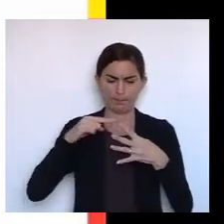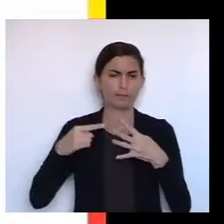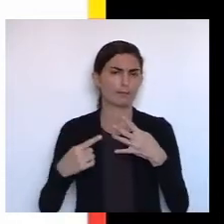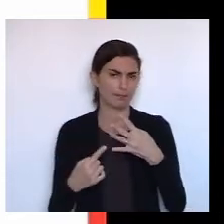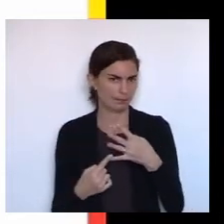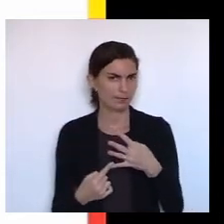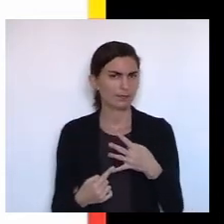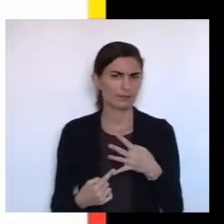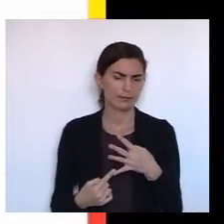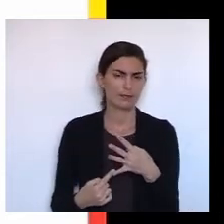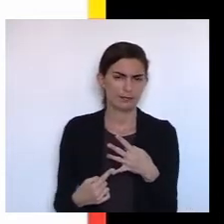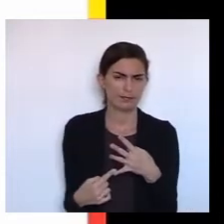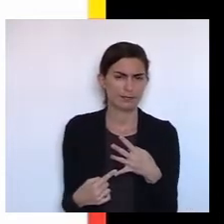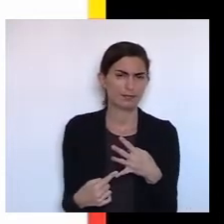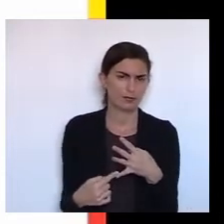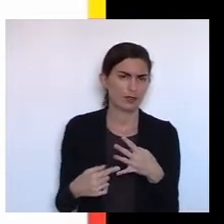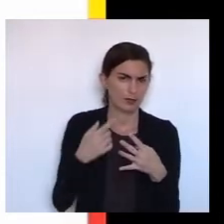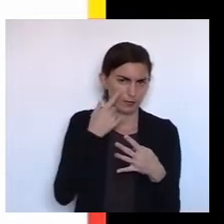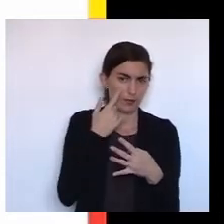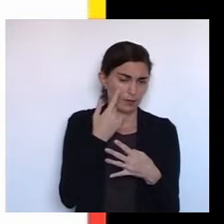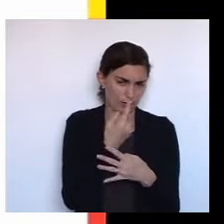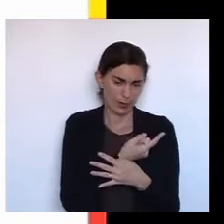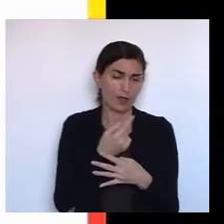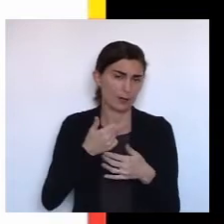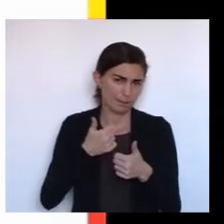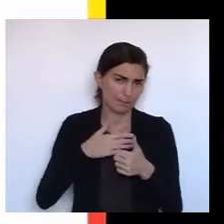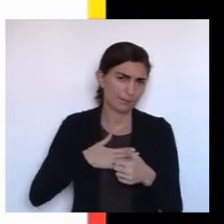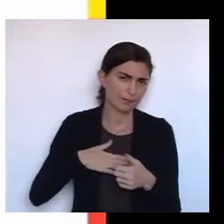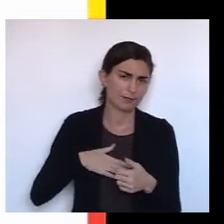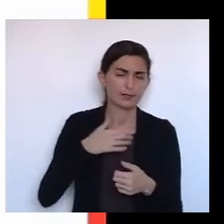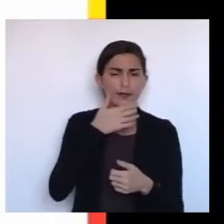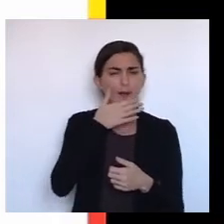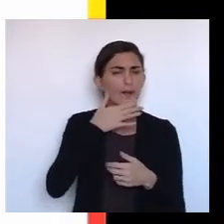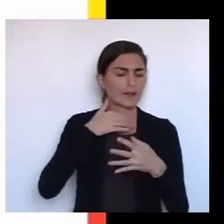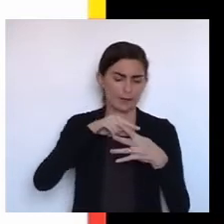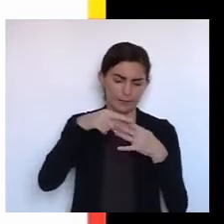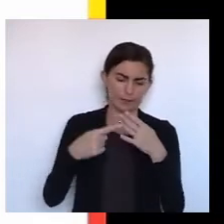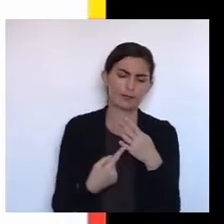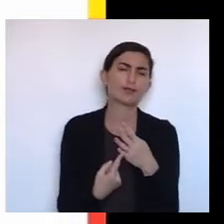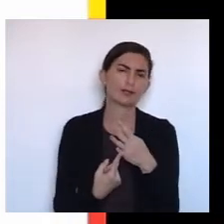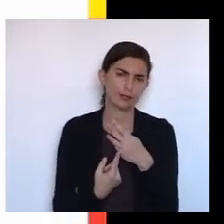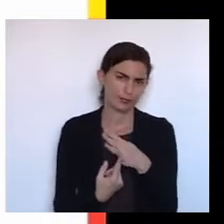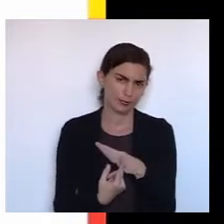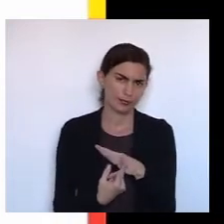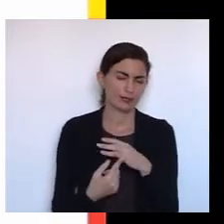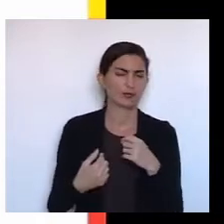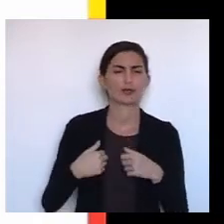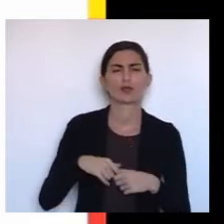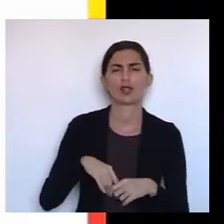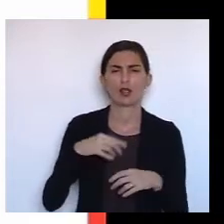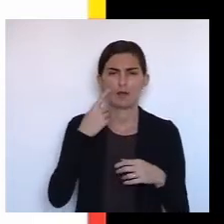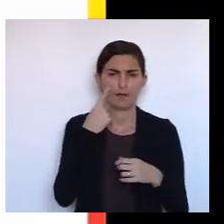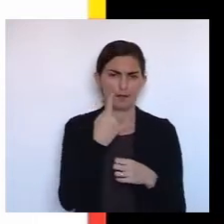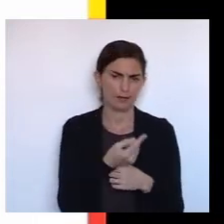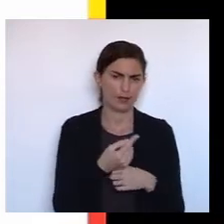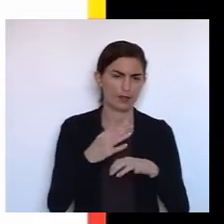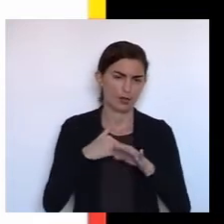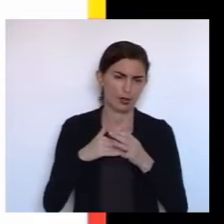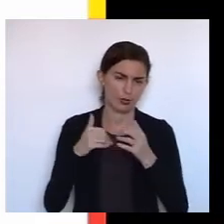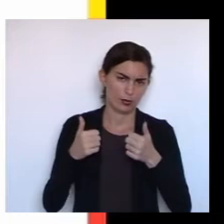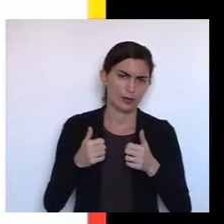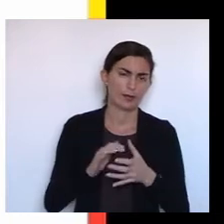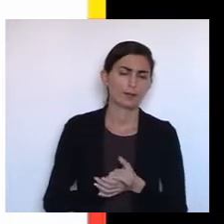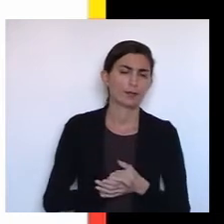com frequência em exames como o Enem, o SSA e em muitas provas de muitos bons professores da nossa